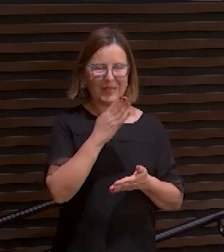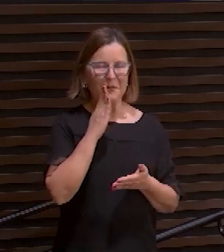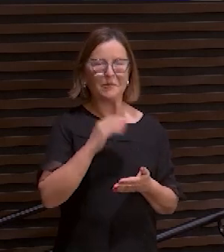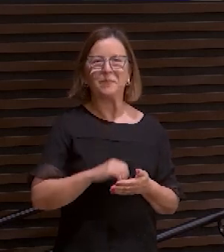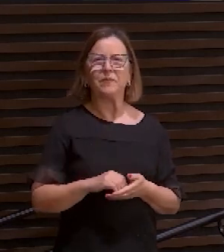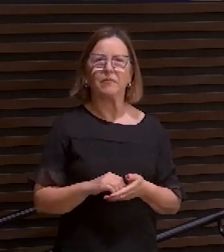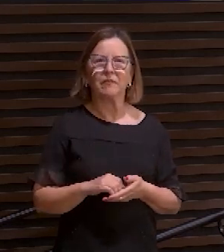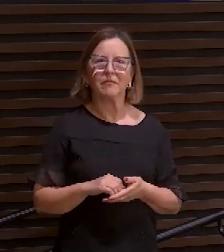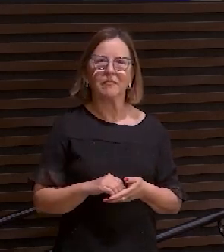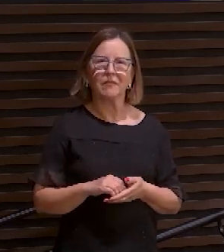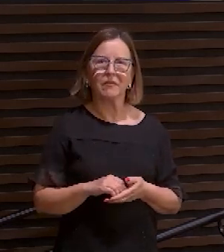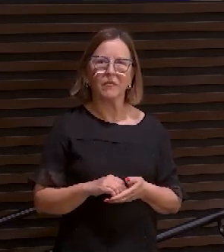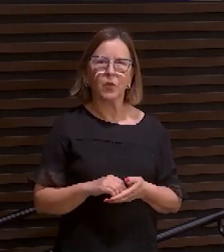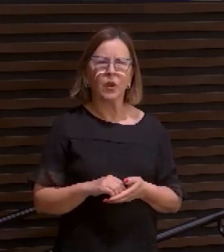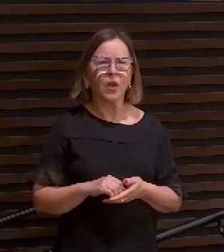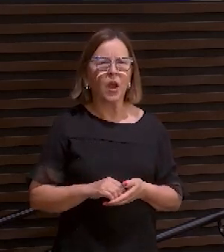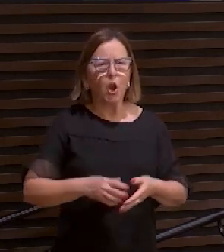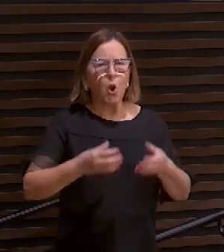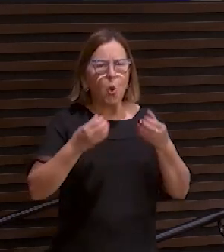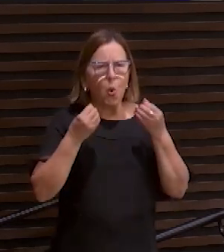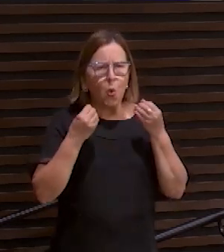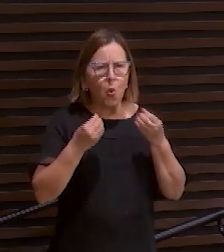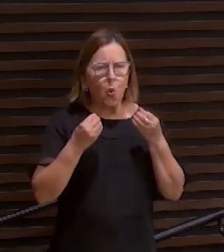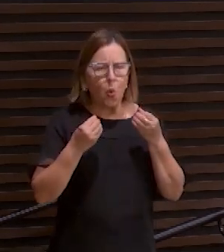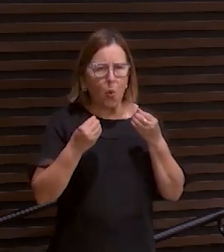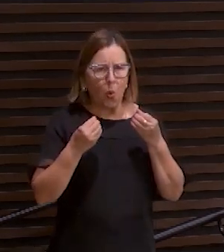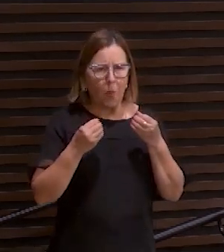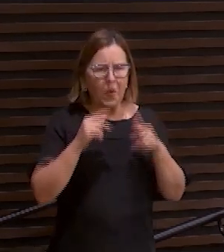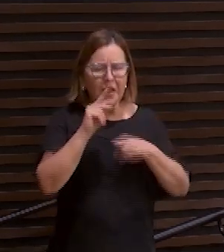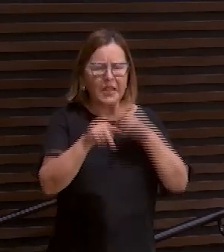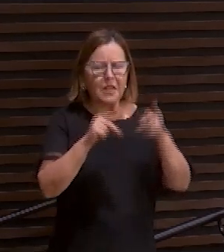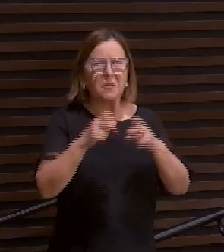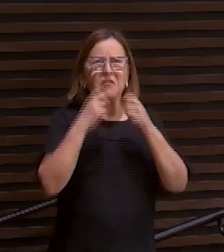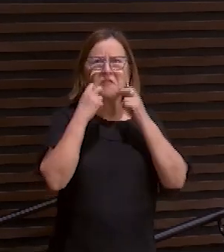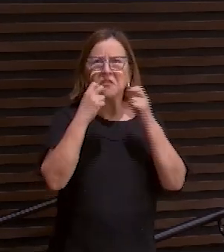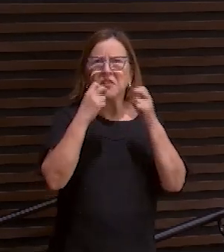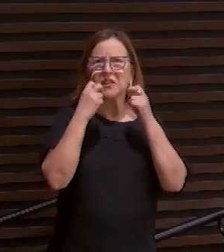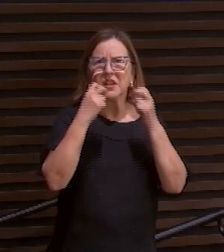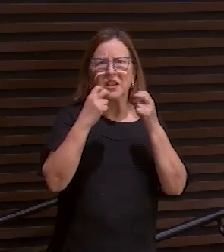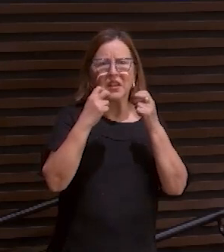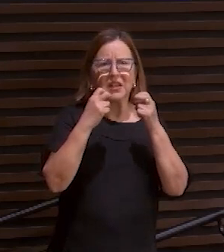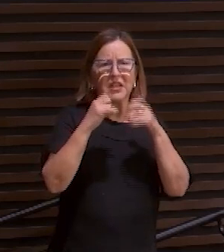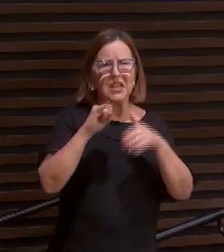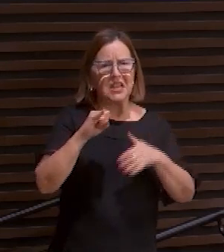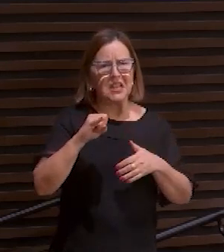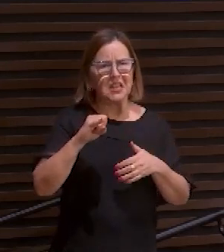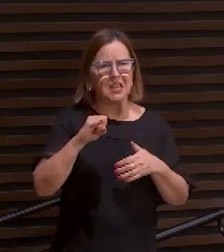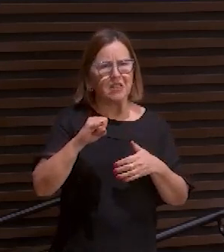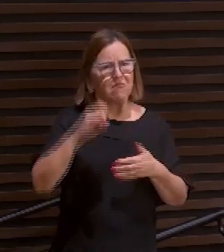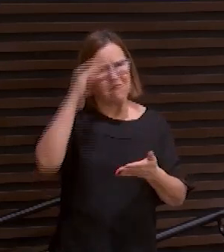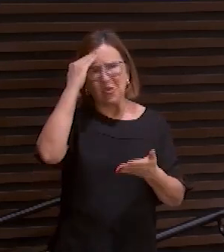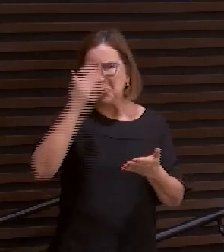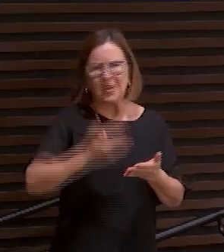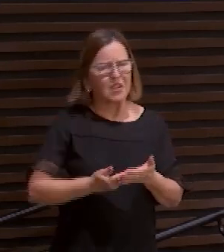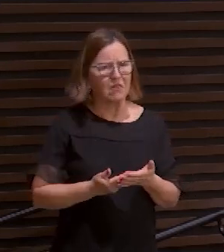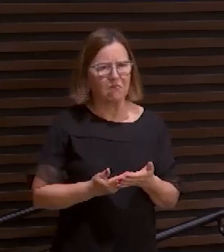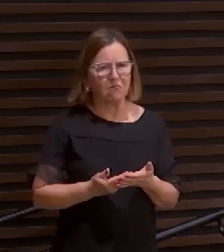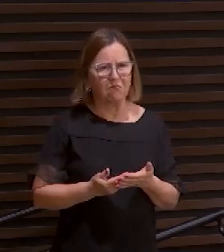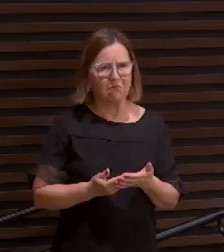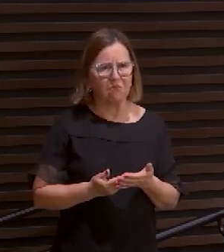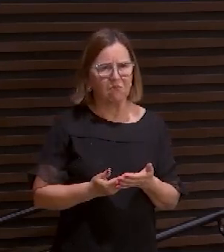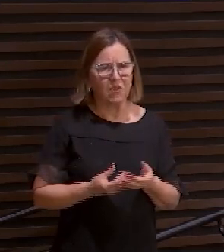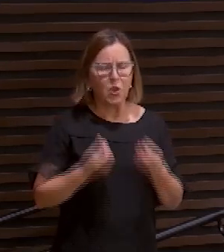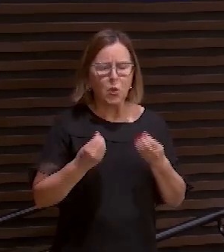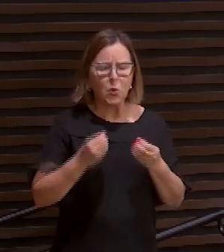Como, porém, invocarão aquele que não creram? E como